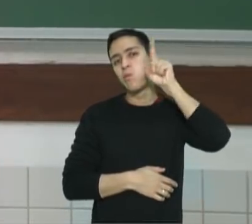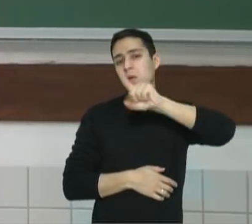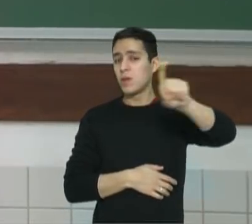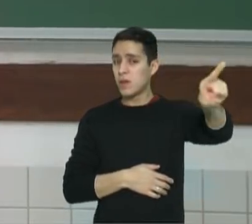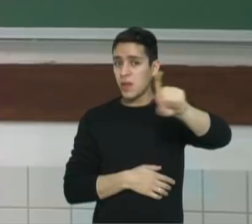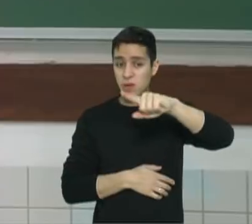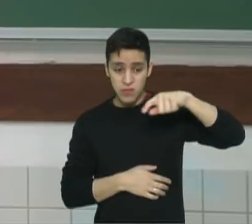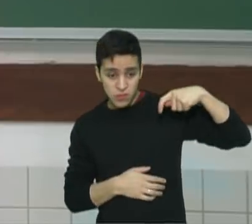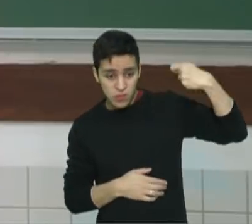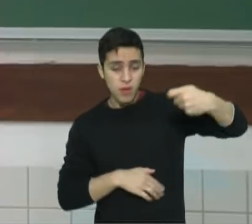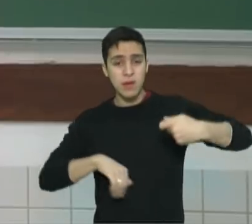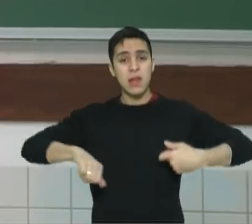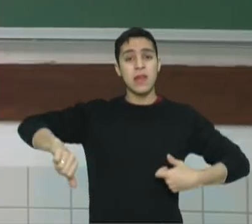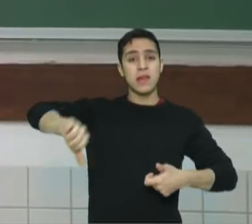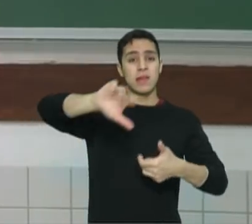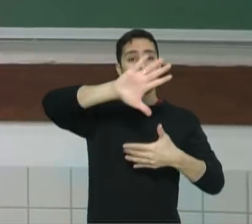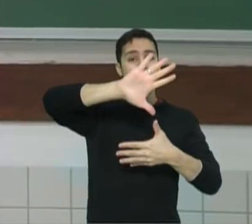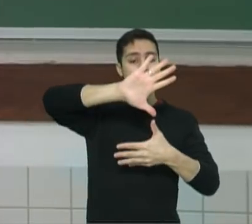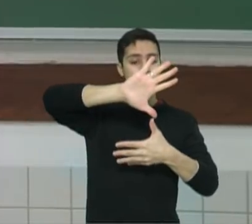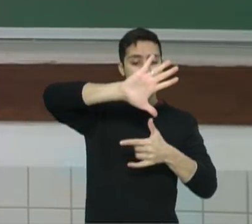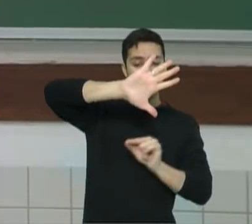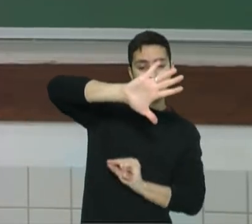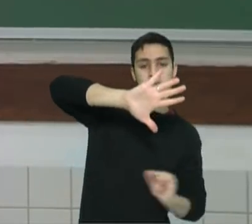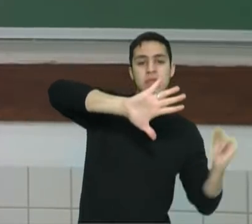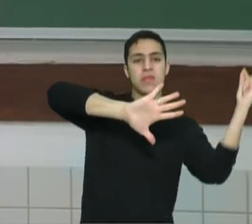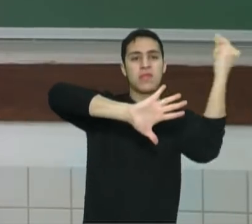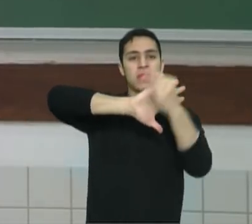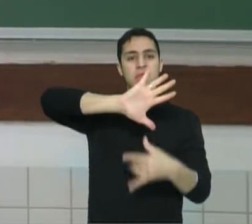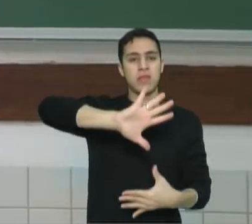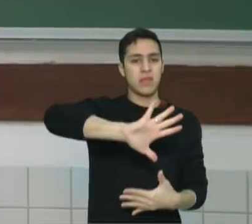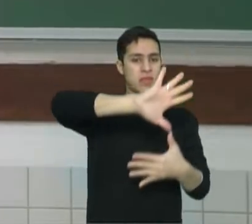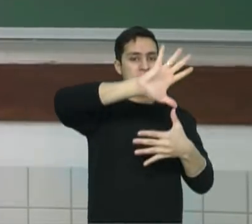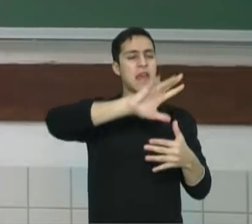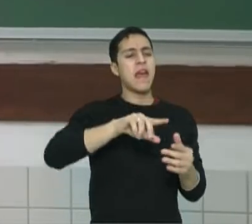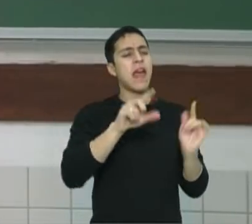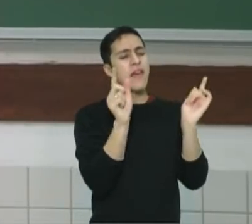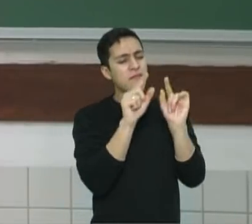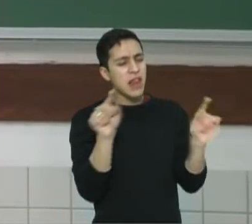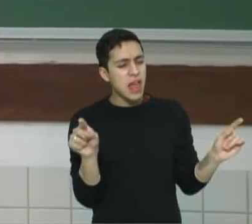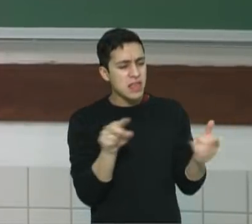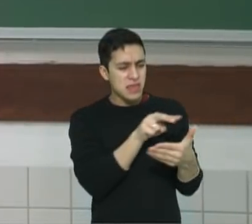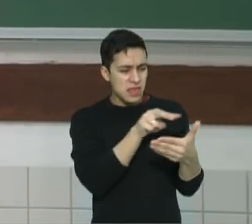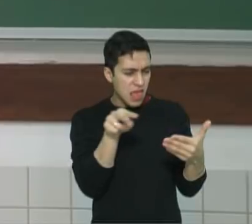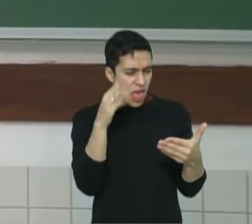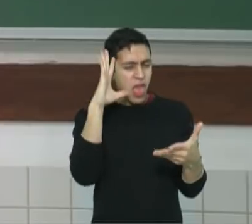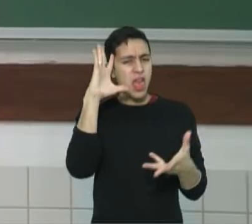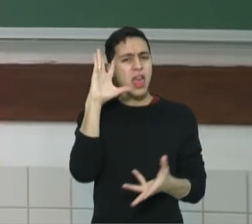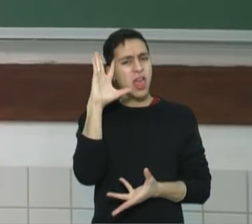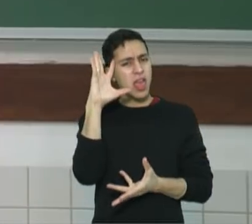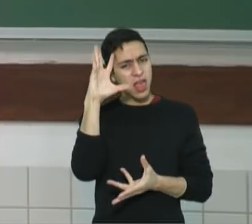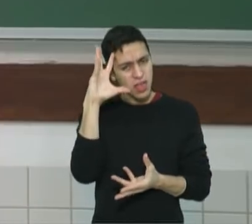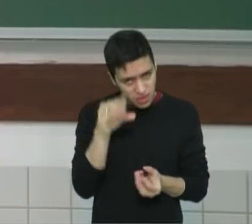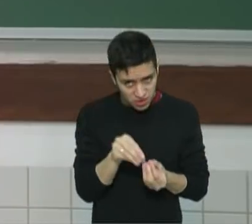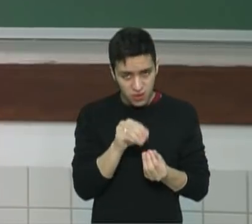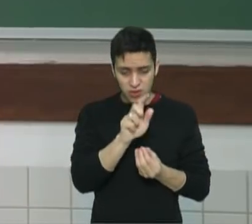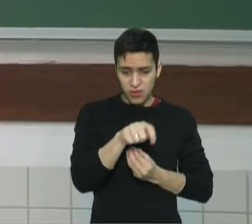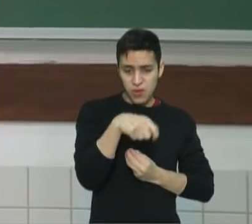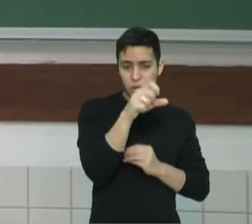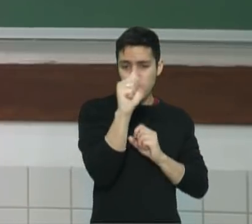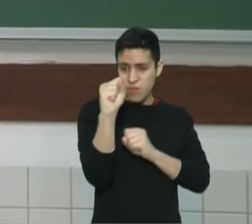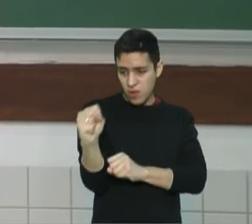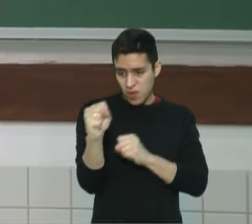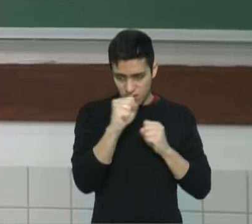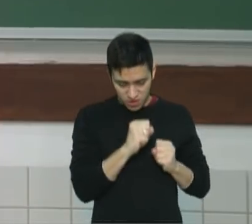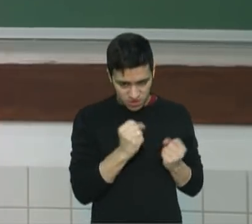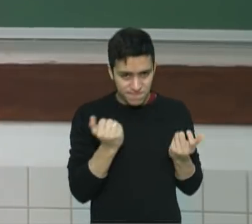falando do continente americano. Então, ao ler a frase, você percebe esta noção de poder que eles começam a